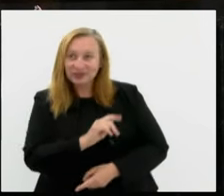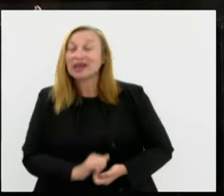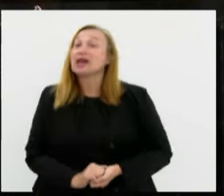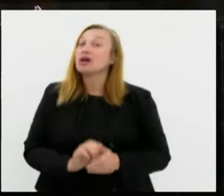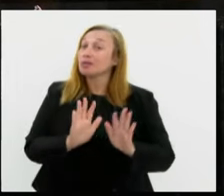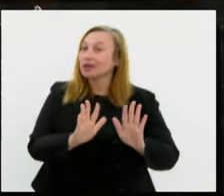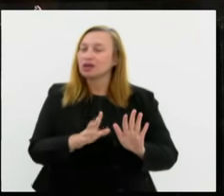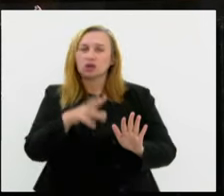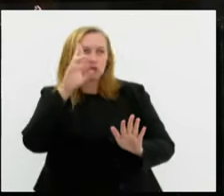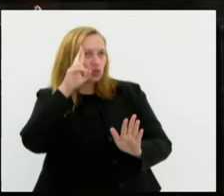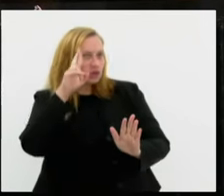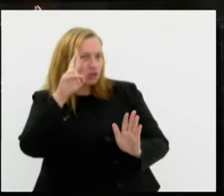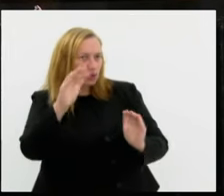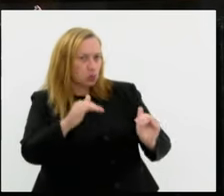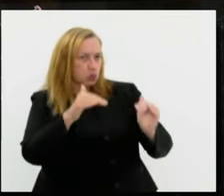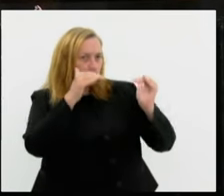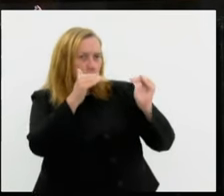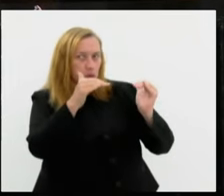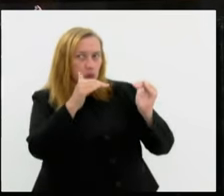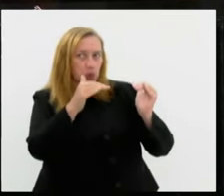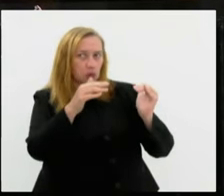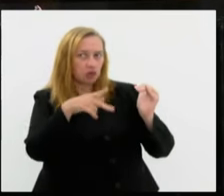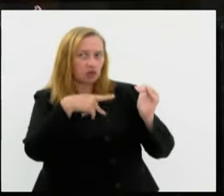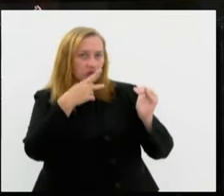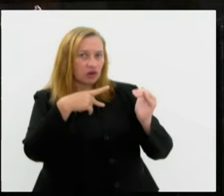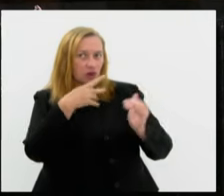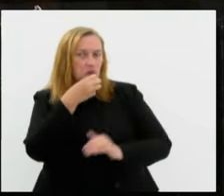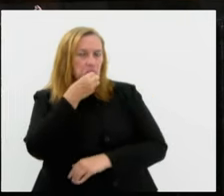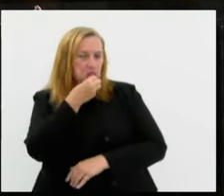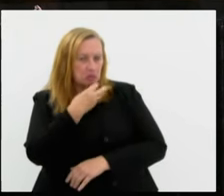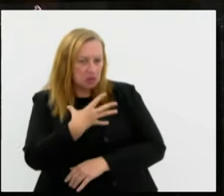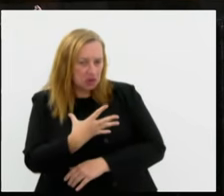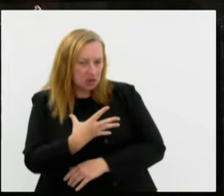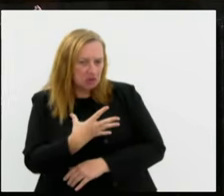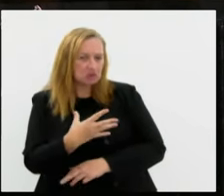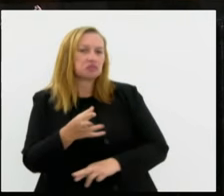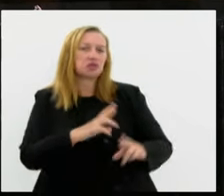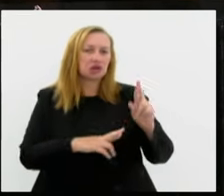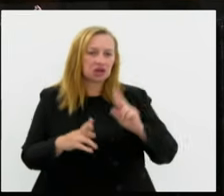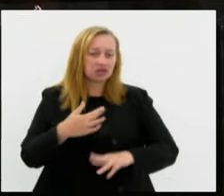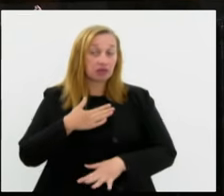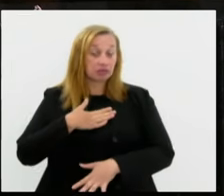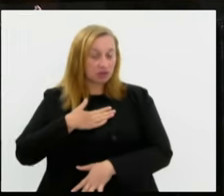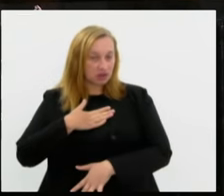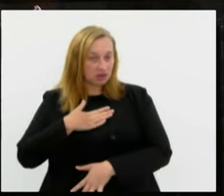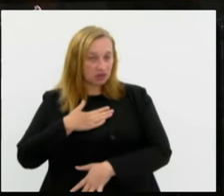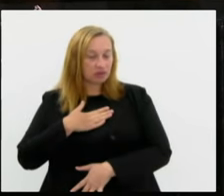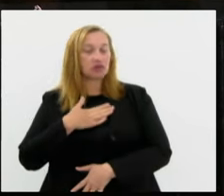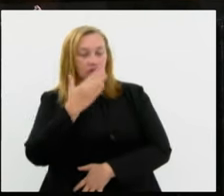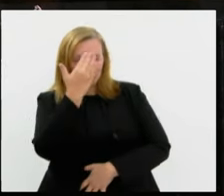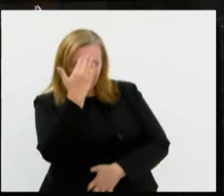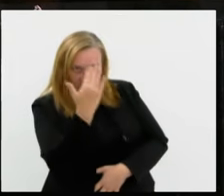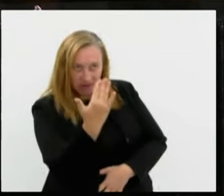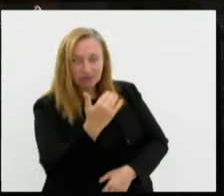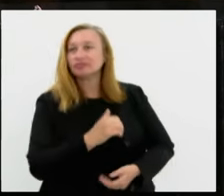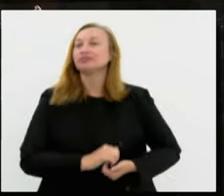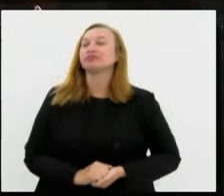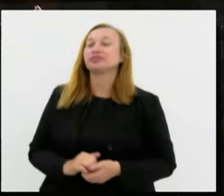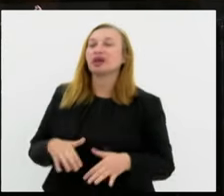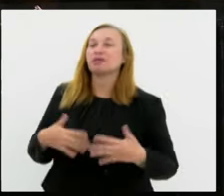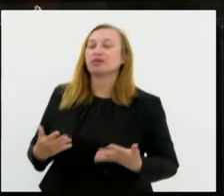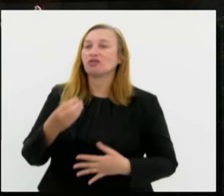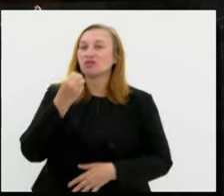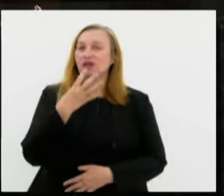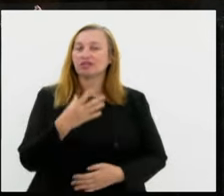Vossa Excelência teceu muitas considerações elogiosas em relação a mim, pelas quais eu agradeço. Bem, vamos diretamente